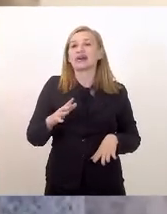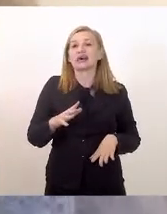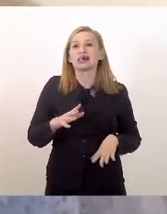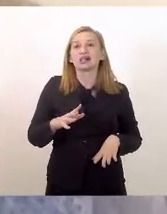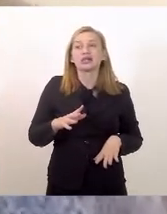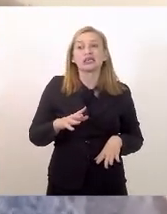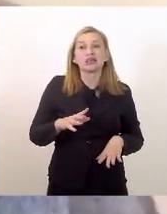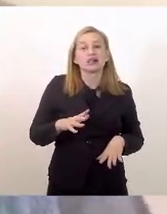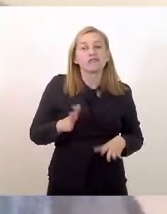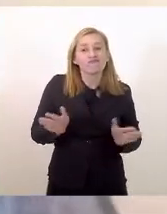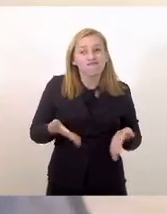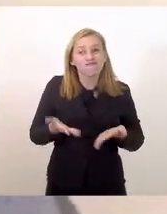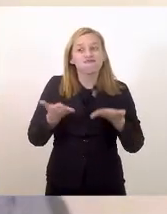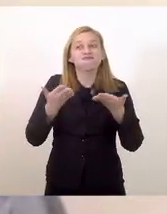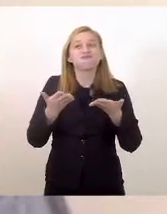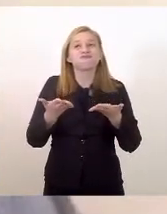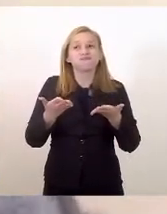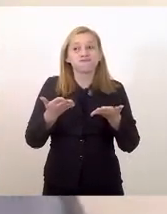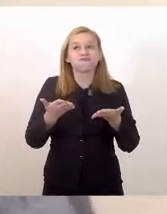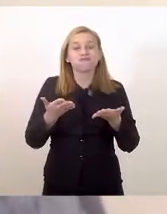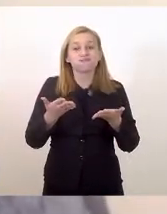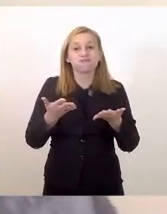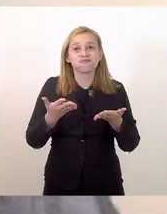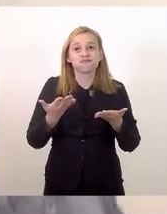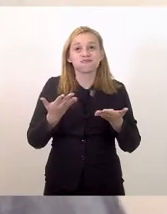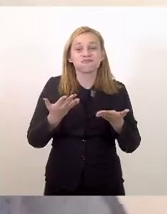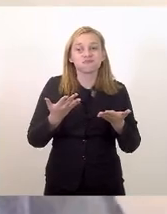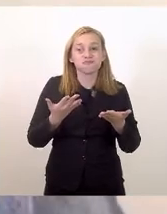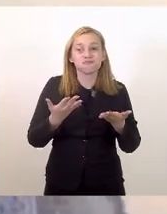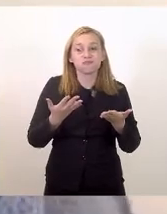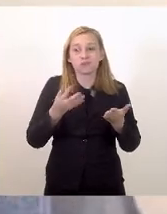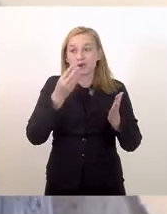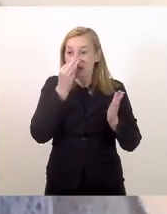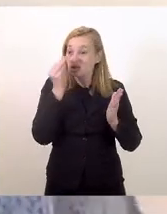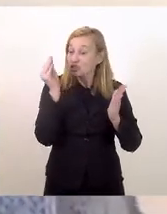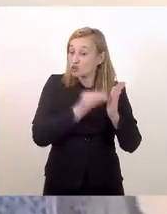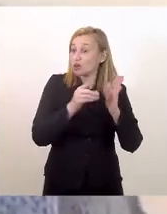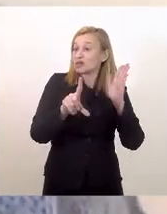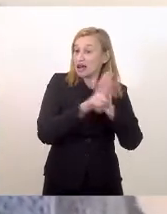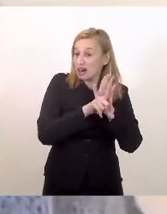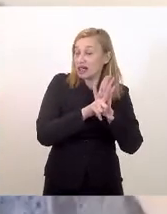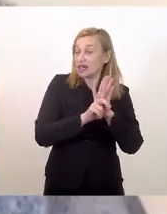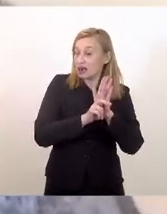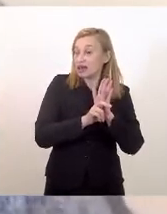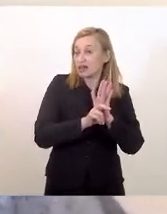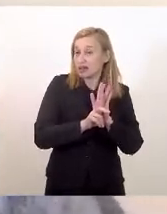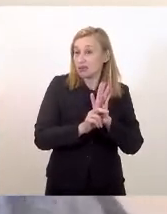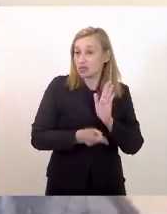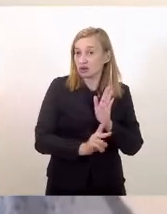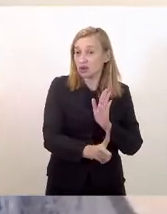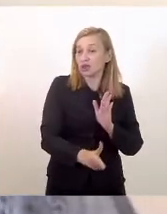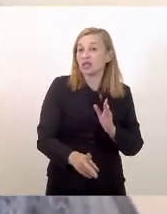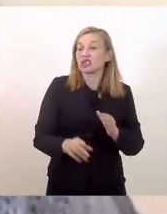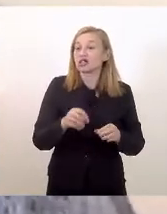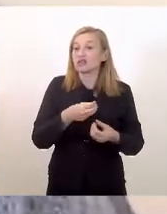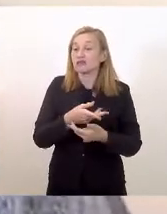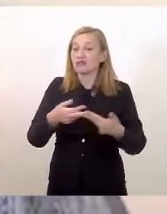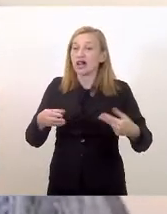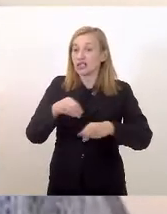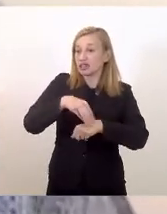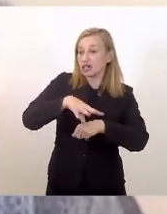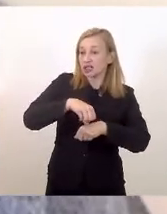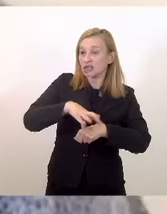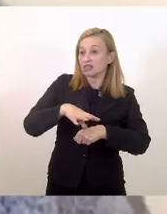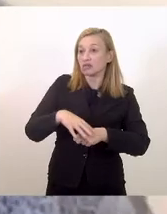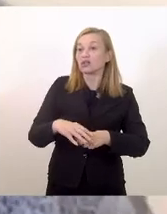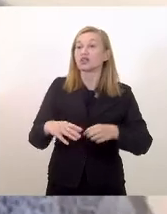mais suscetível, né, à violação ela estará. Acho que, a partir desse debate, a gente trouxe diversas indicações legislativas aqui